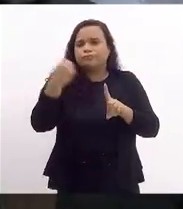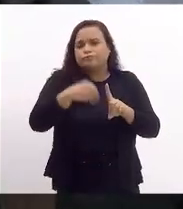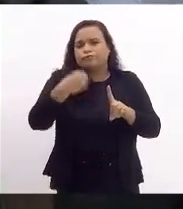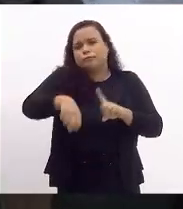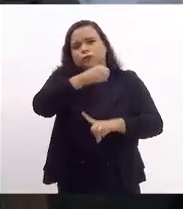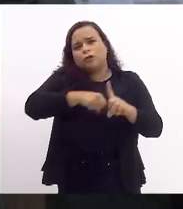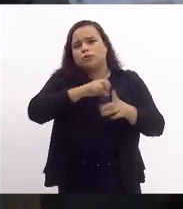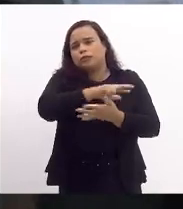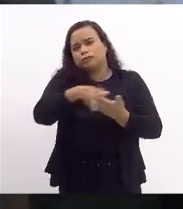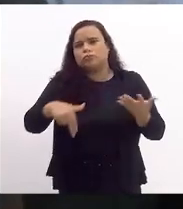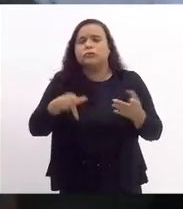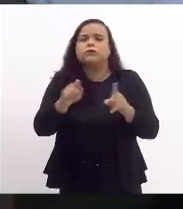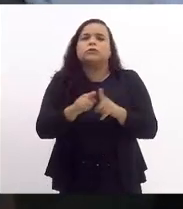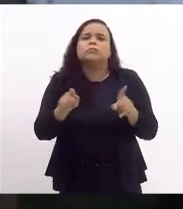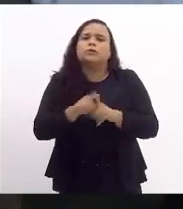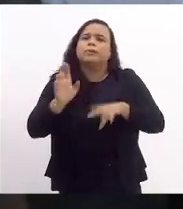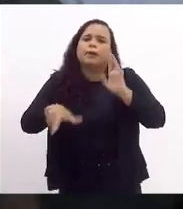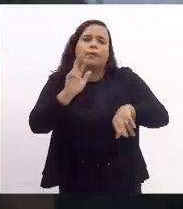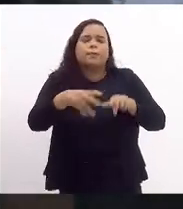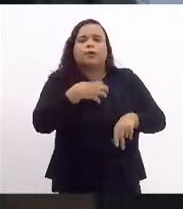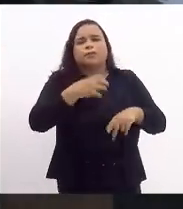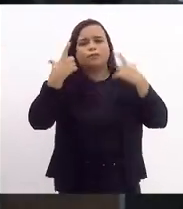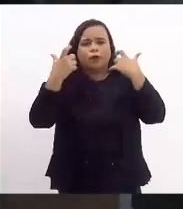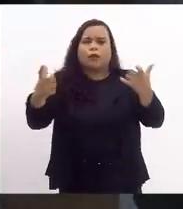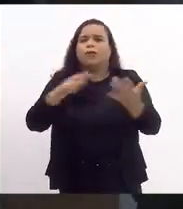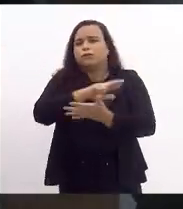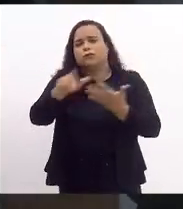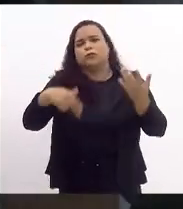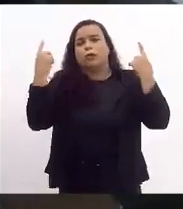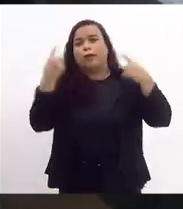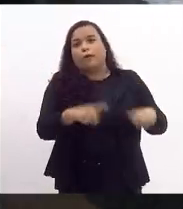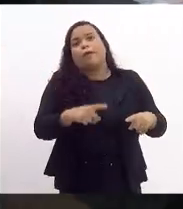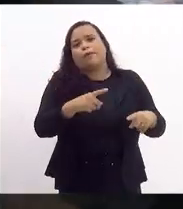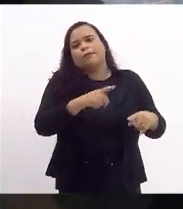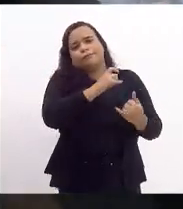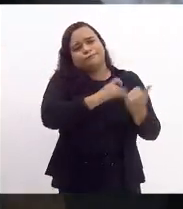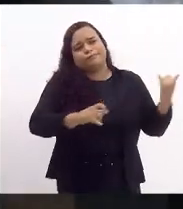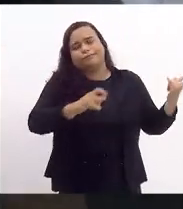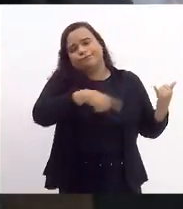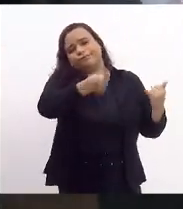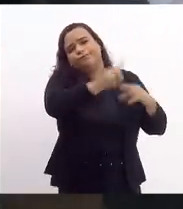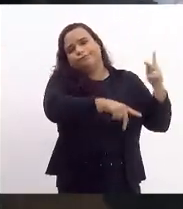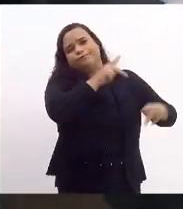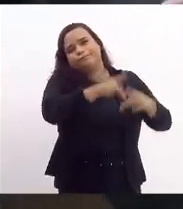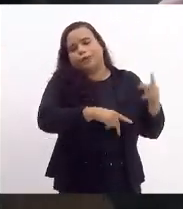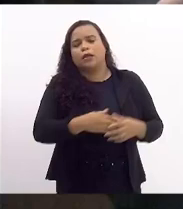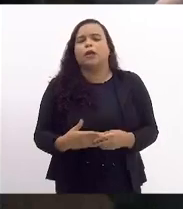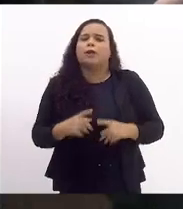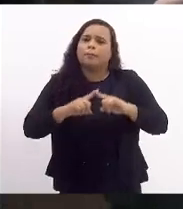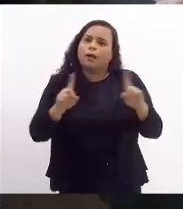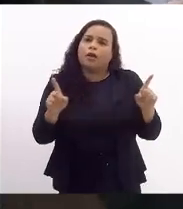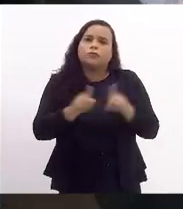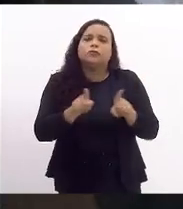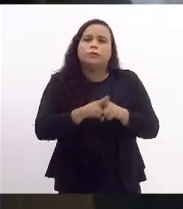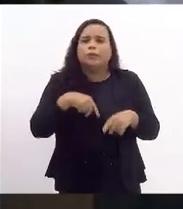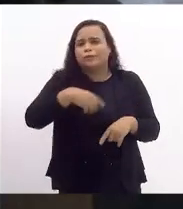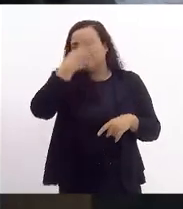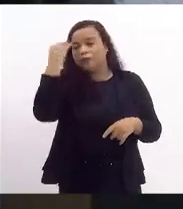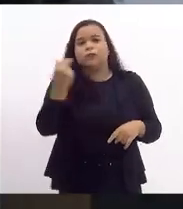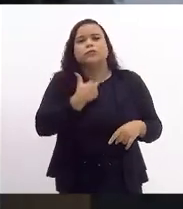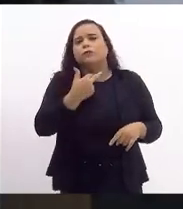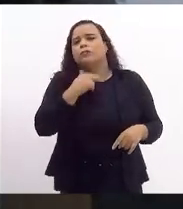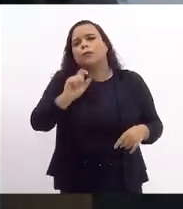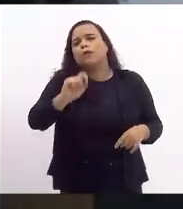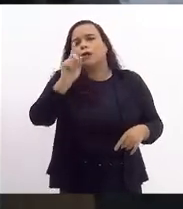habilidades sociais pelas diferentes formas de violência que atentam contra uma parcela da nossa população mas eu não poderia deixar de destacar